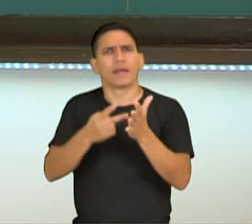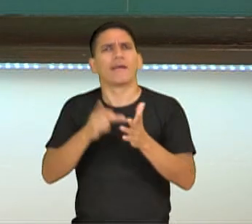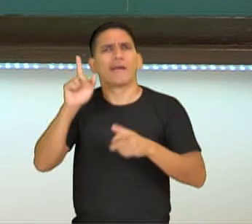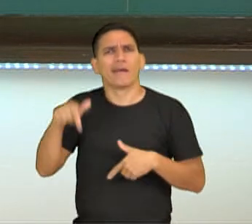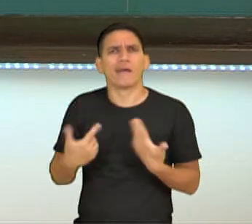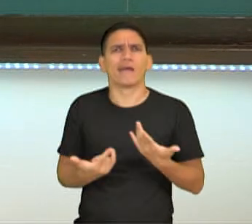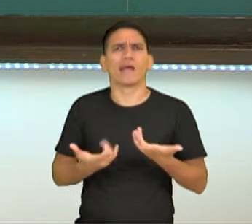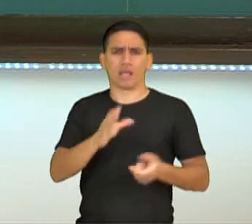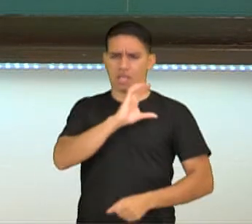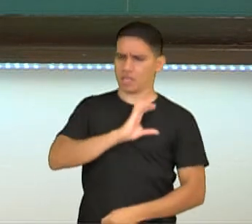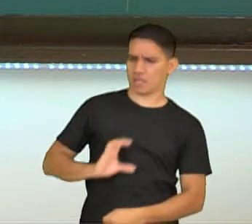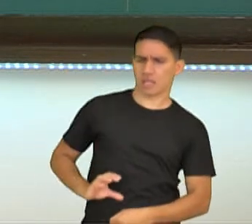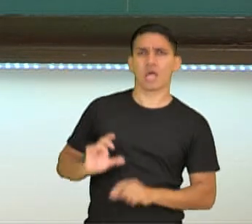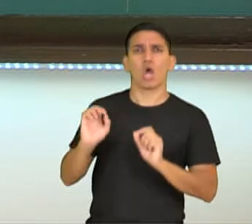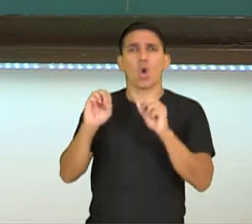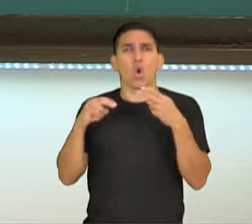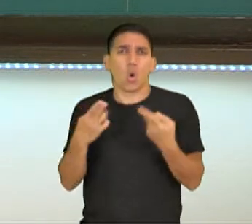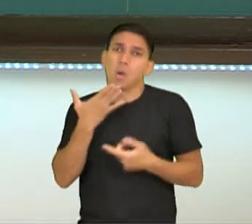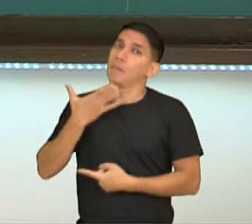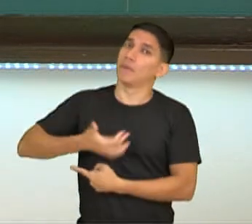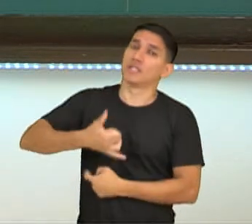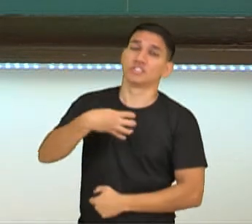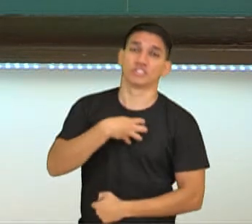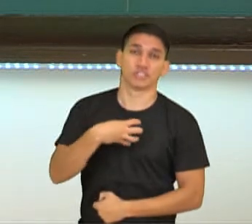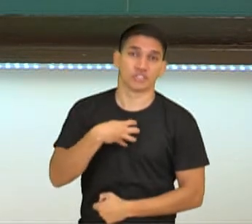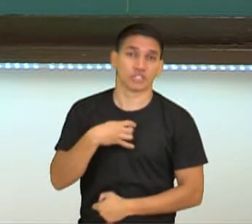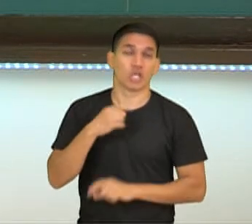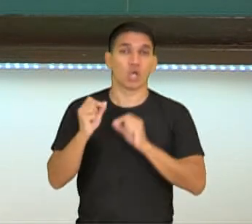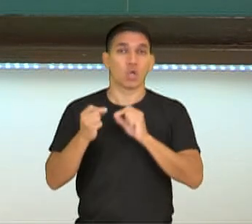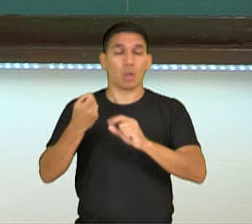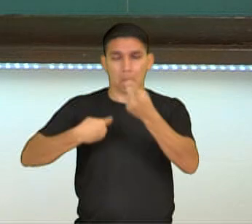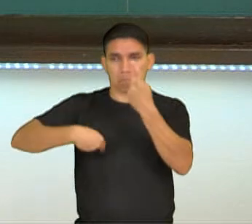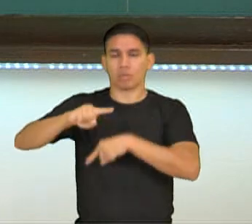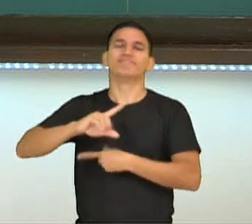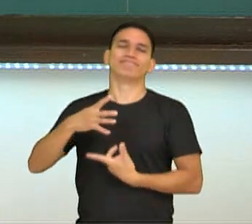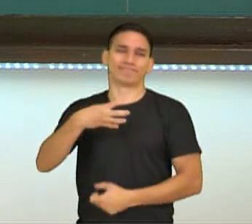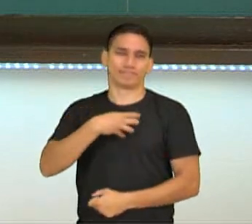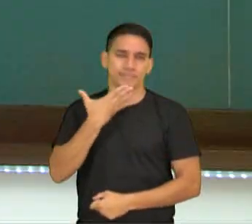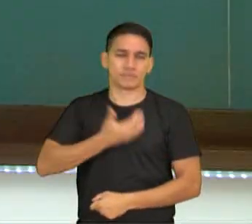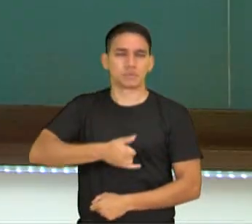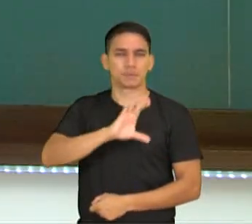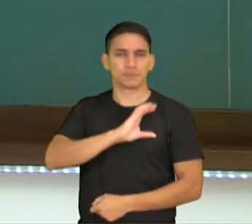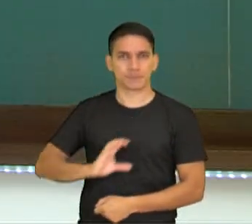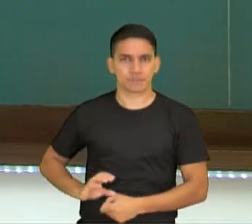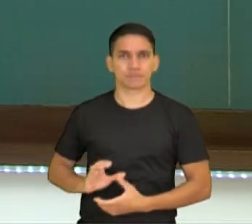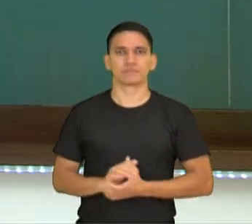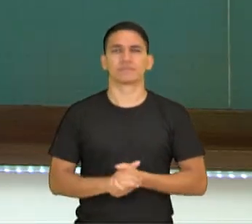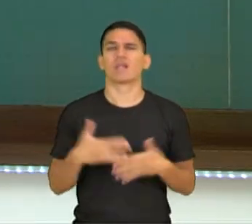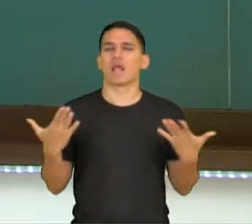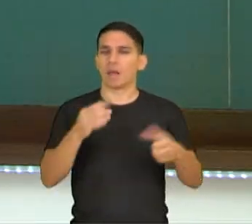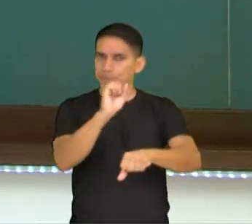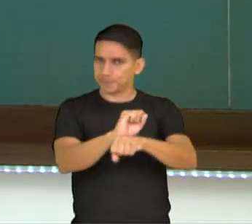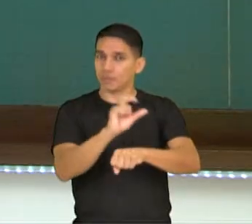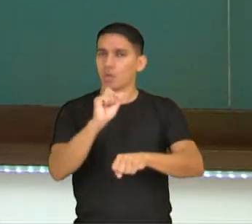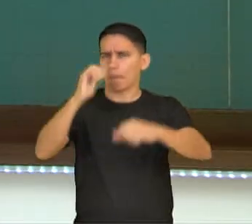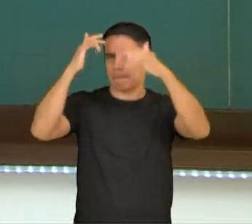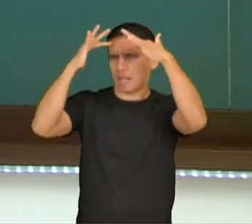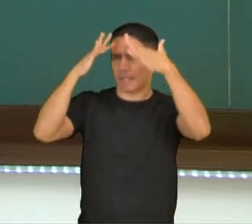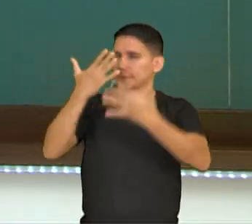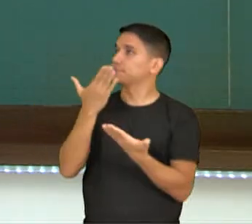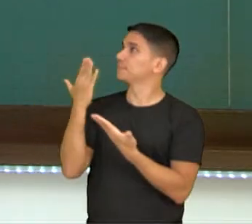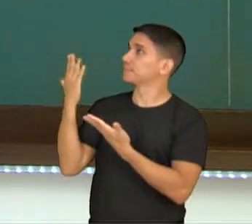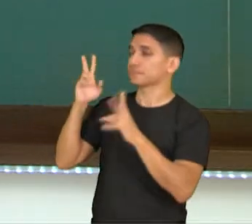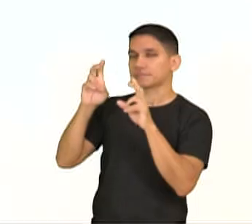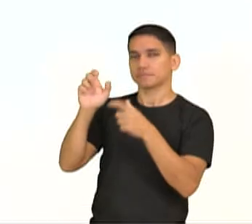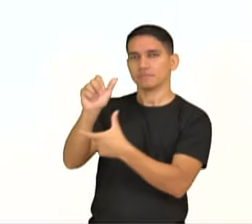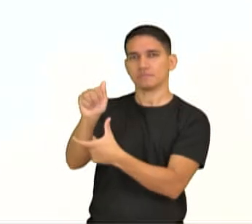ser cristão ou da melhor forma que é para ser cristão. Então, paramos de agora para pensar sobre Agostinho,